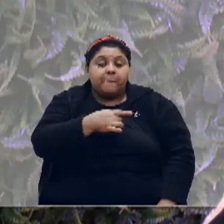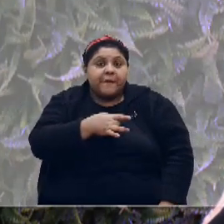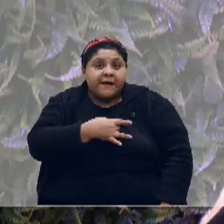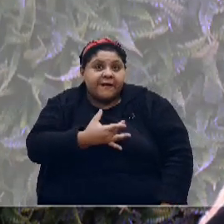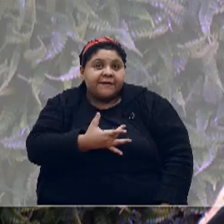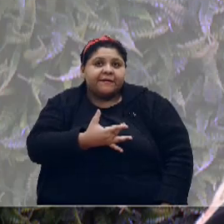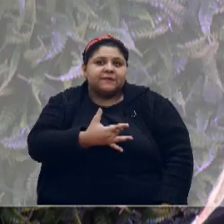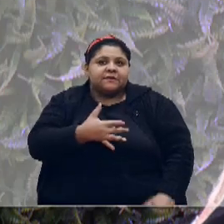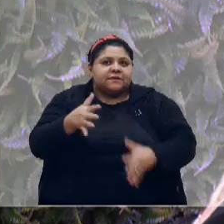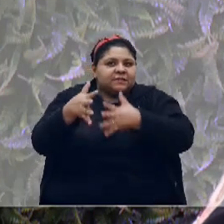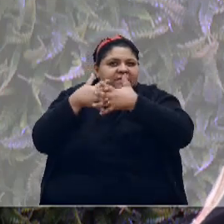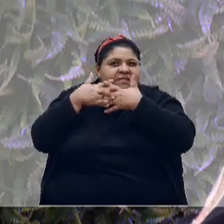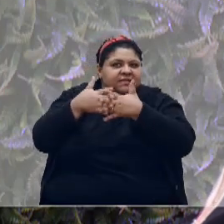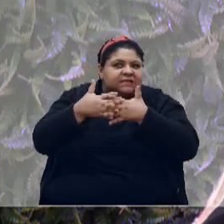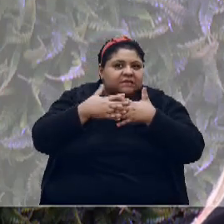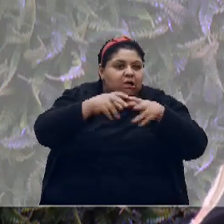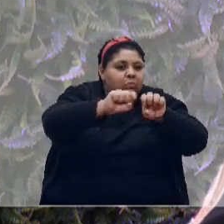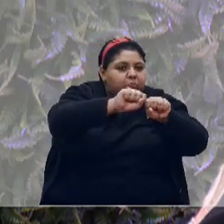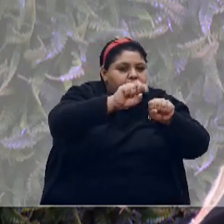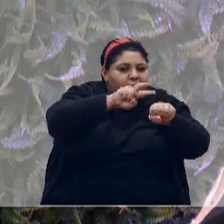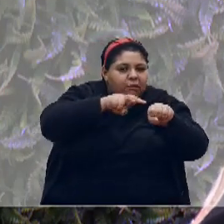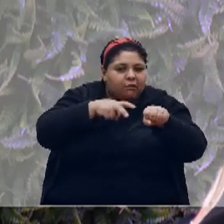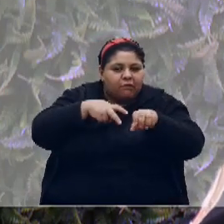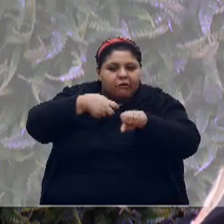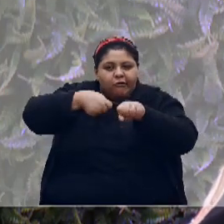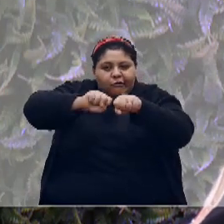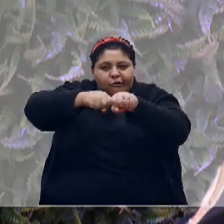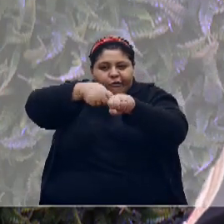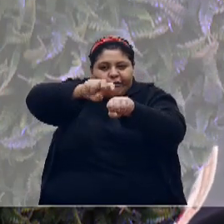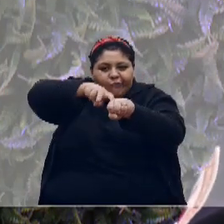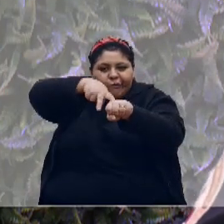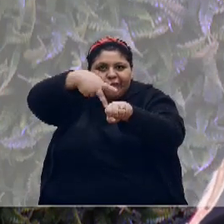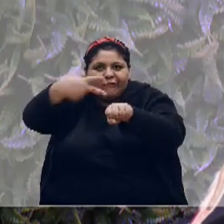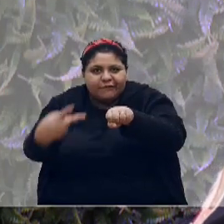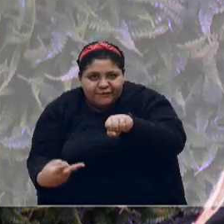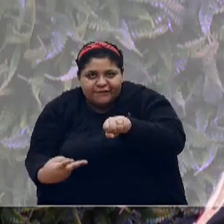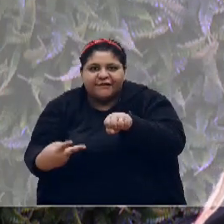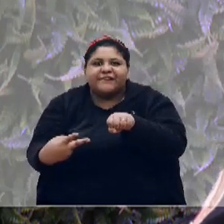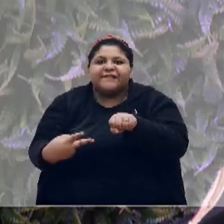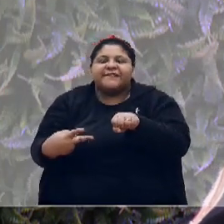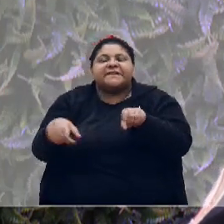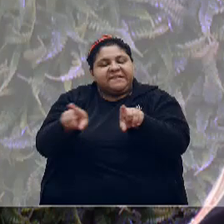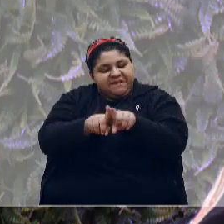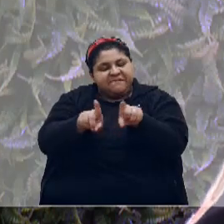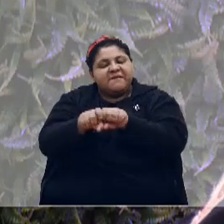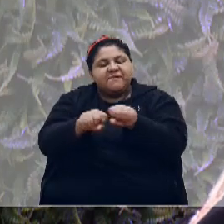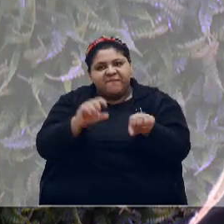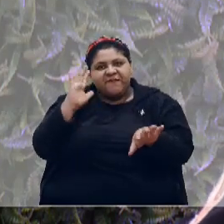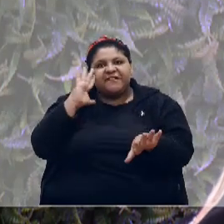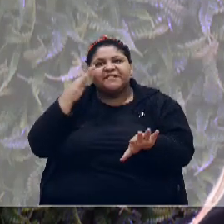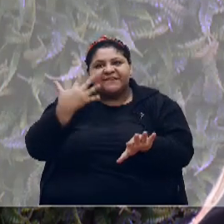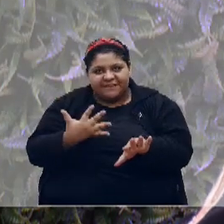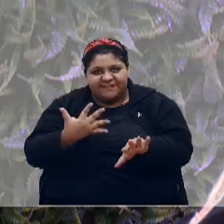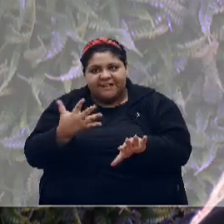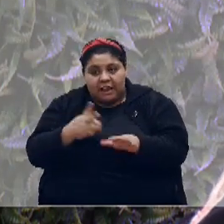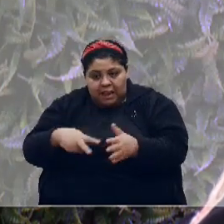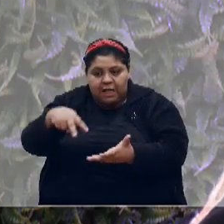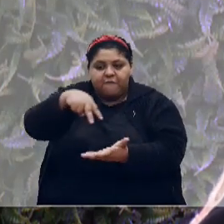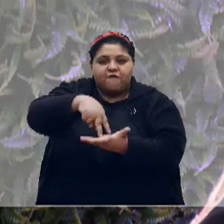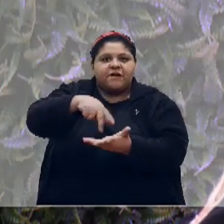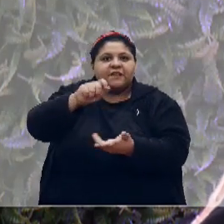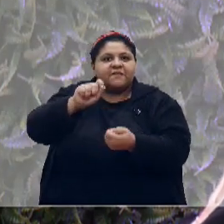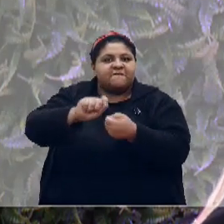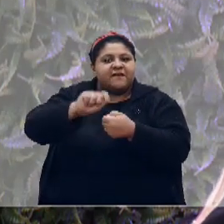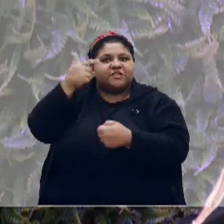da frustração, das quedas, já tivemos levanta e vai de novo, né? Então além do ser um